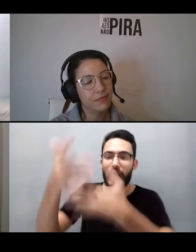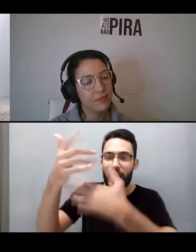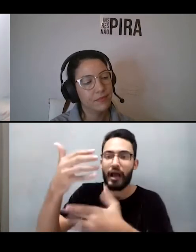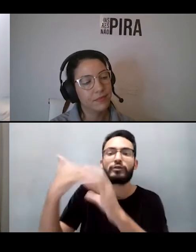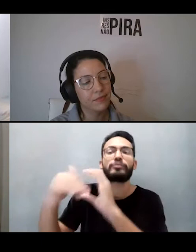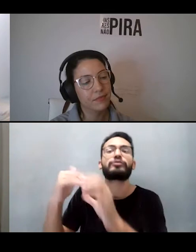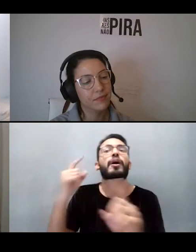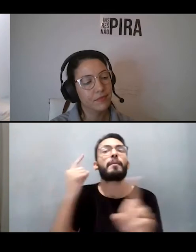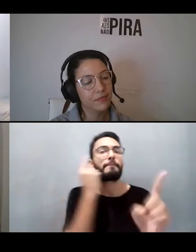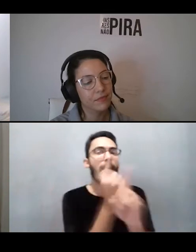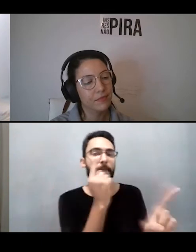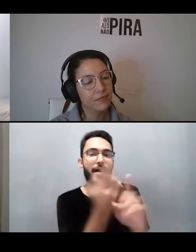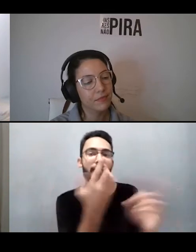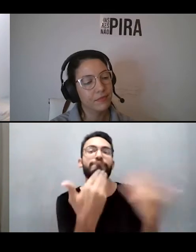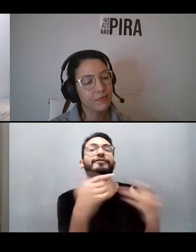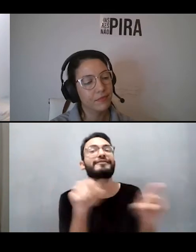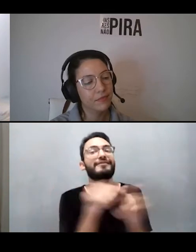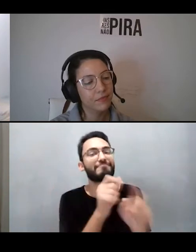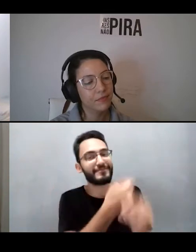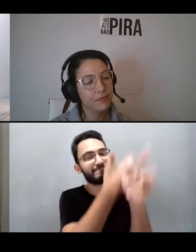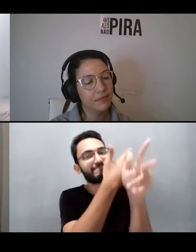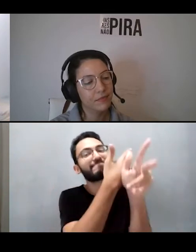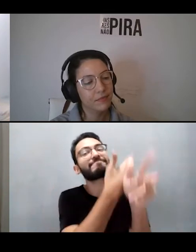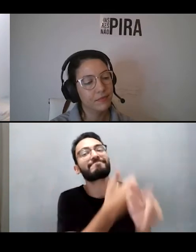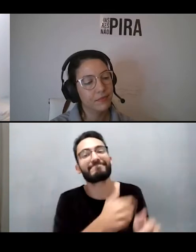encontros. Lê, pode passar.